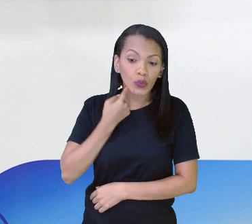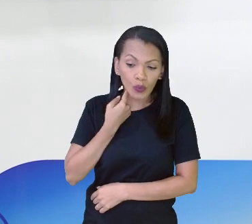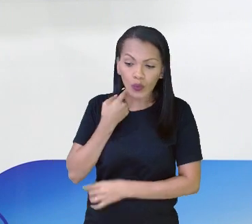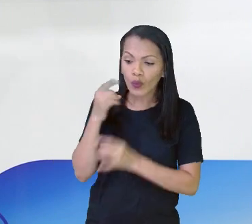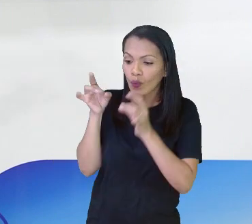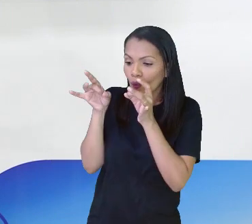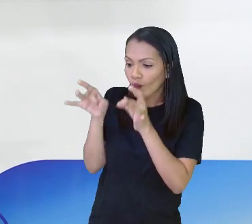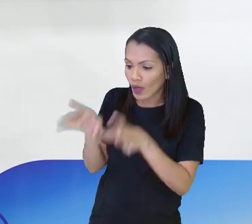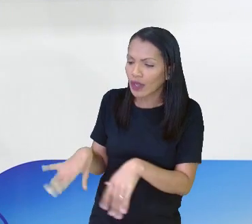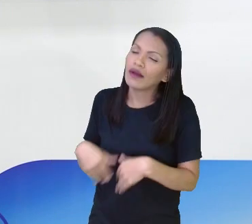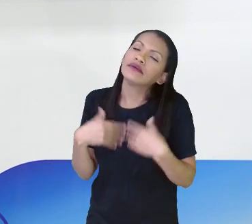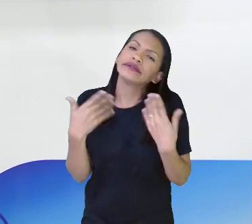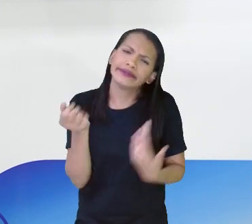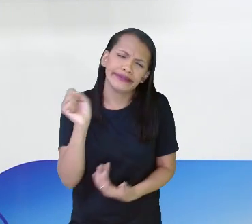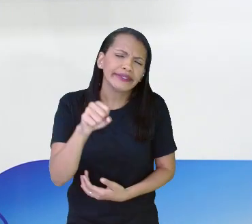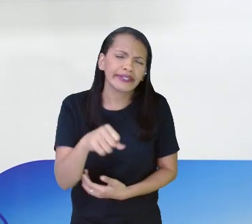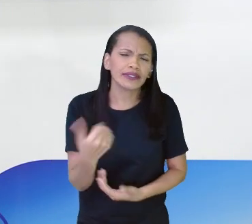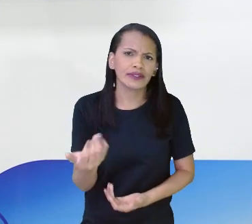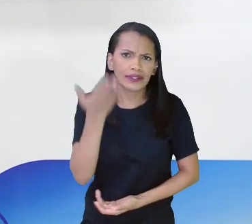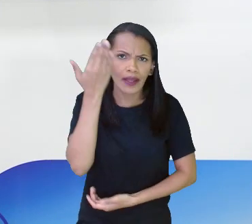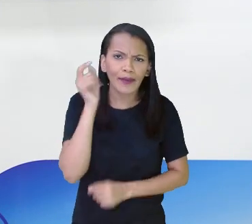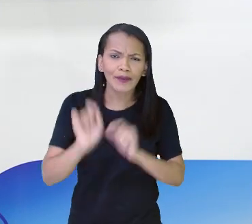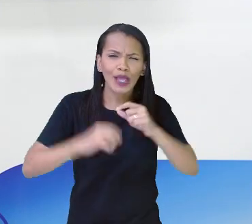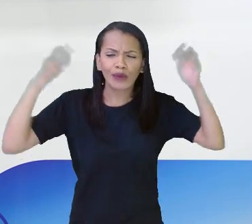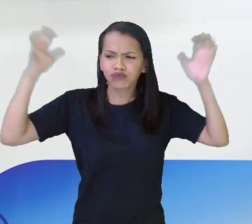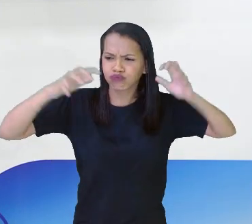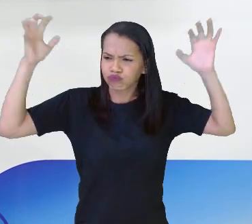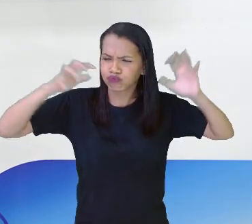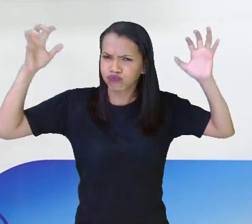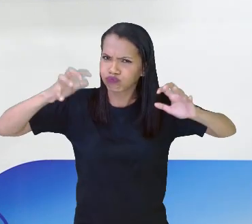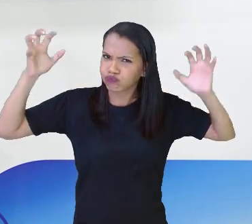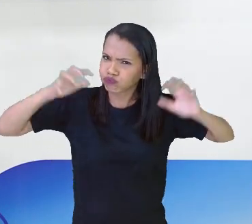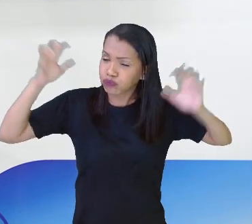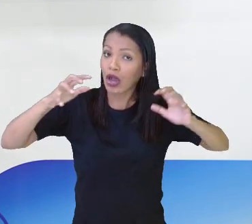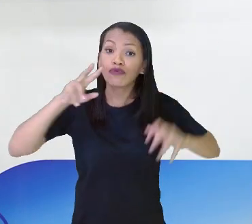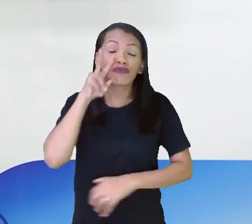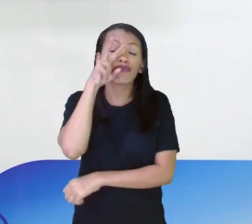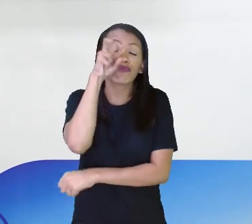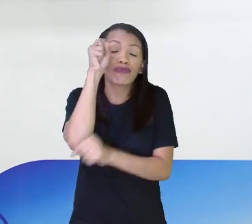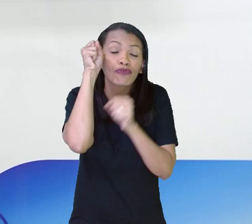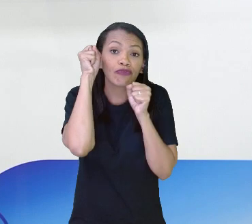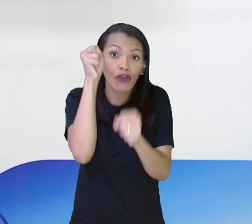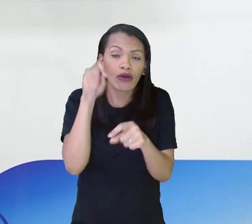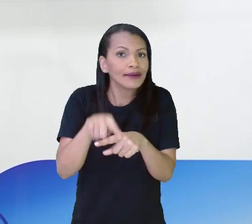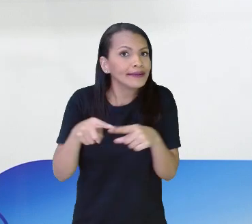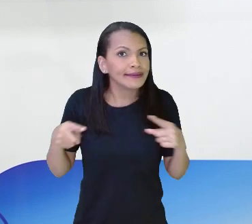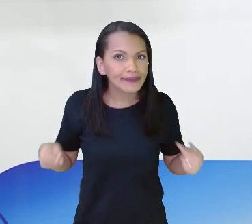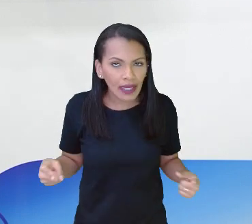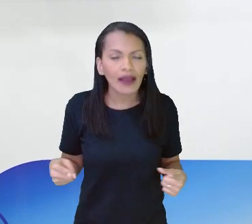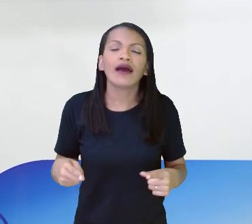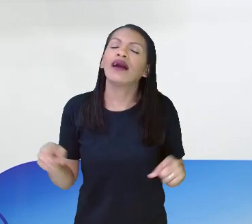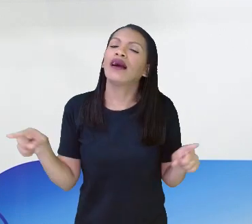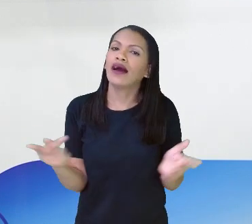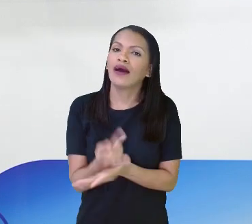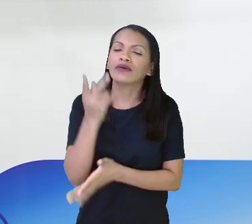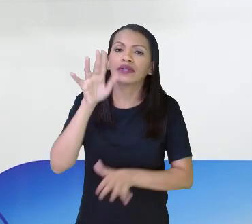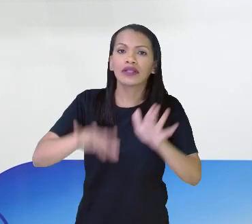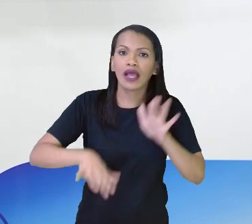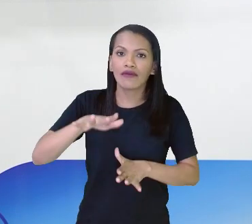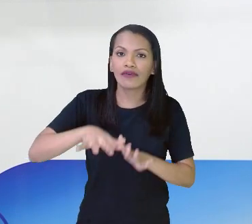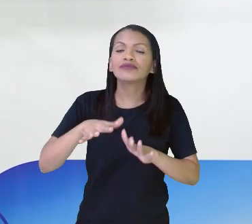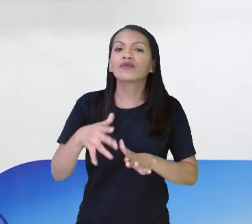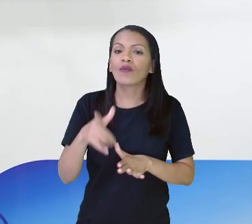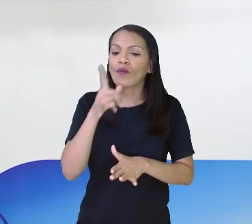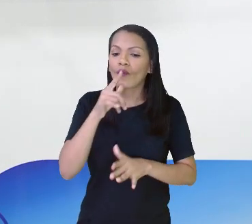chuva assim foi fora do normal, mas muitas vezes acontece cheias, alagamentos, porque os bueiros estão entupidos, porque o lixo não